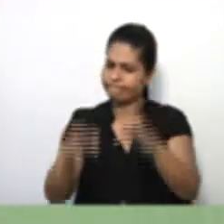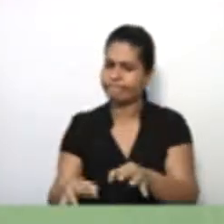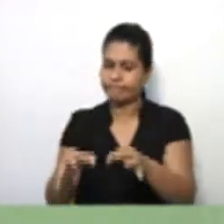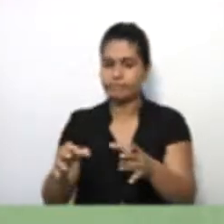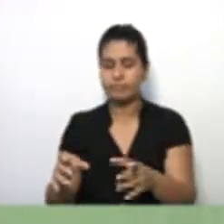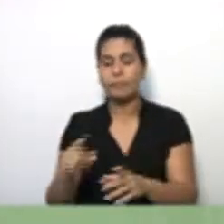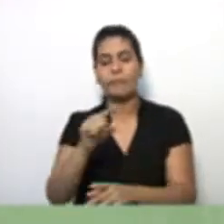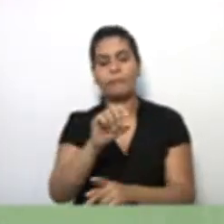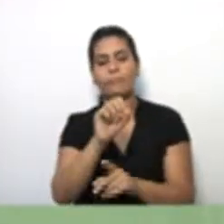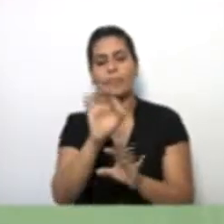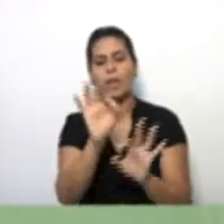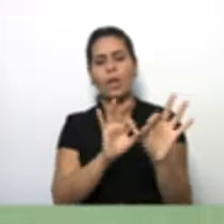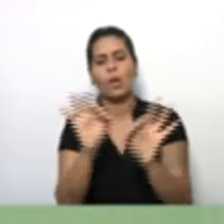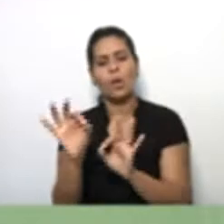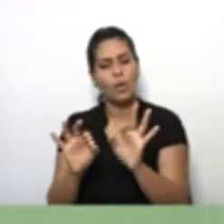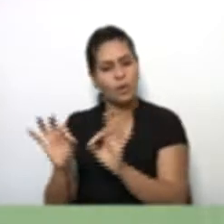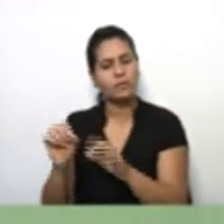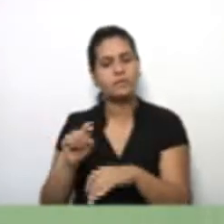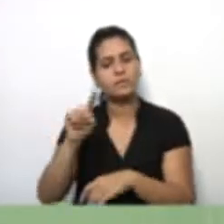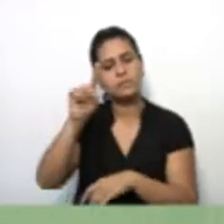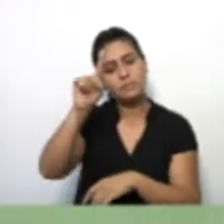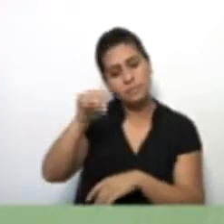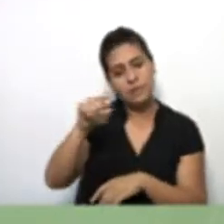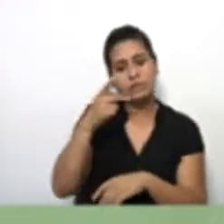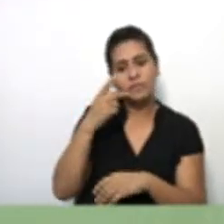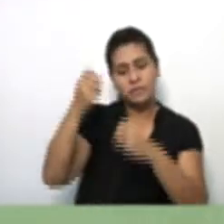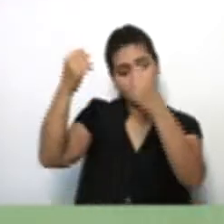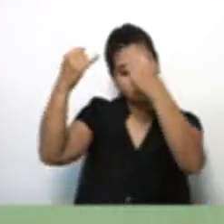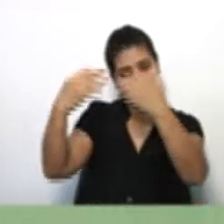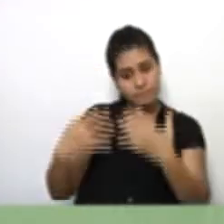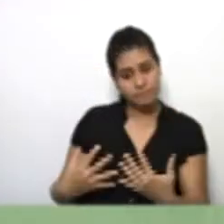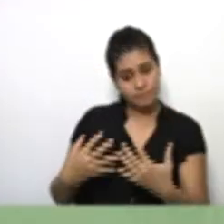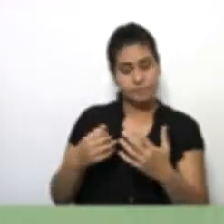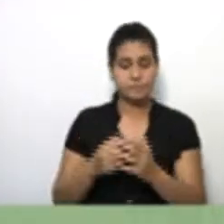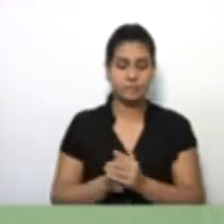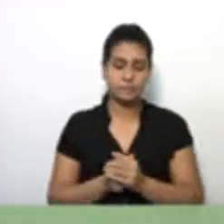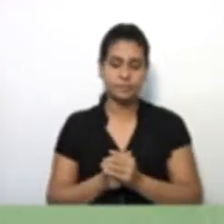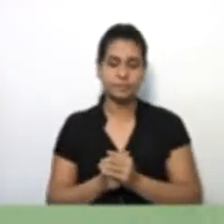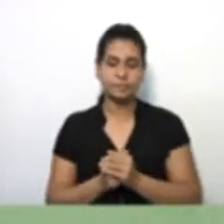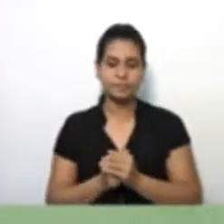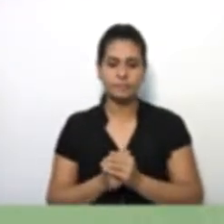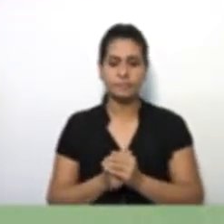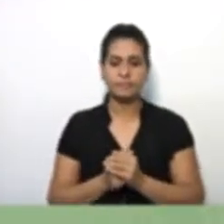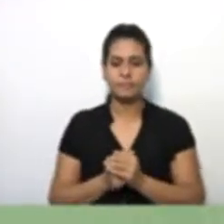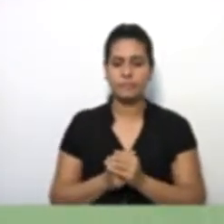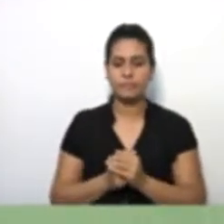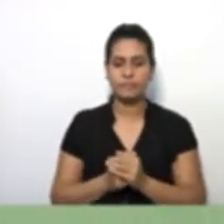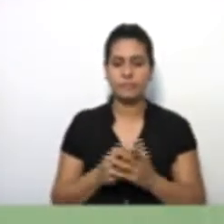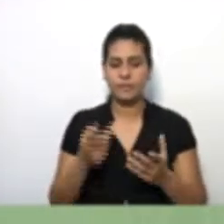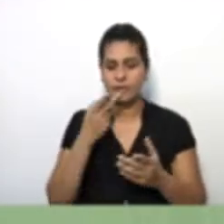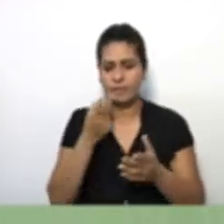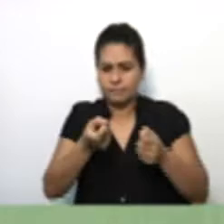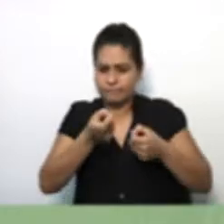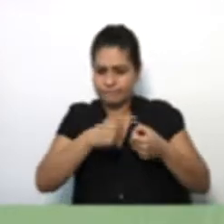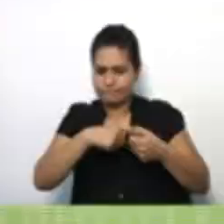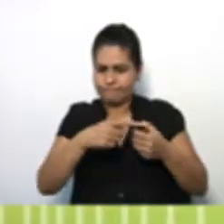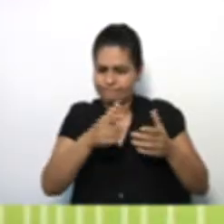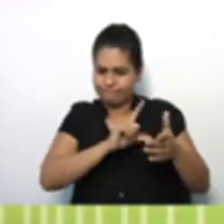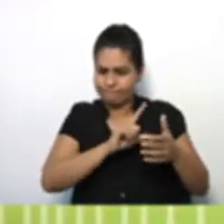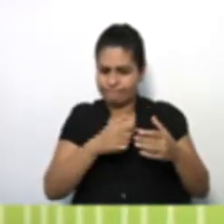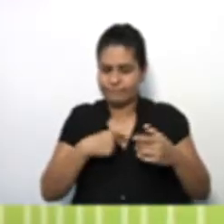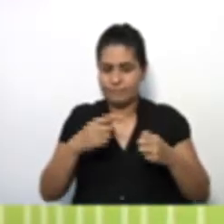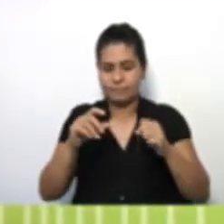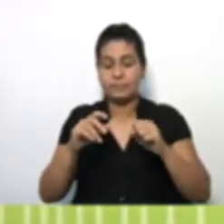Então, organização, você também com certeza deve ter falado, como eu falei até no próprio conceito aqui, pode voltar para mim, que